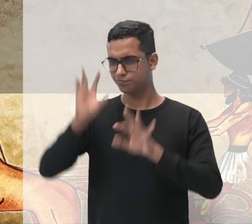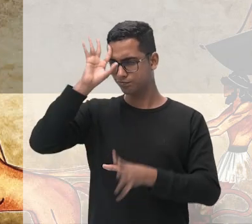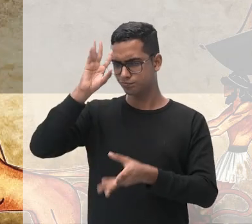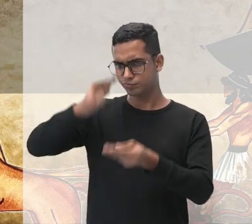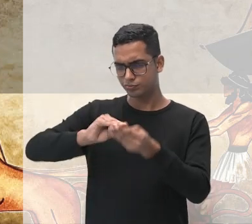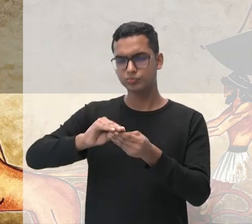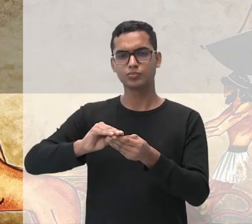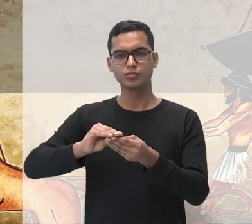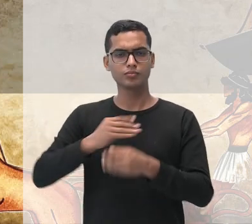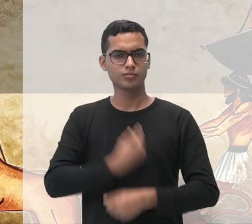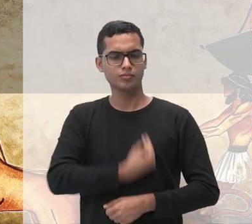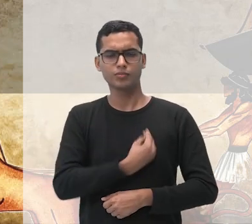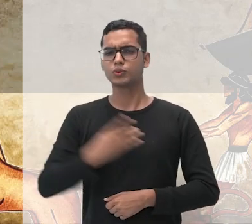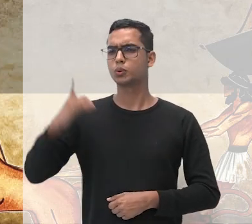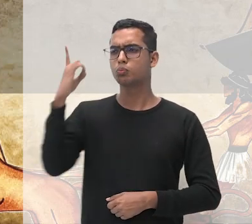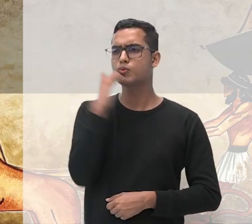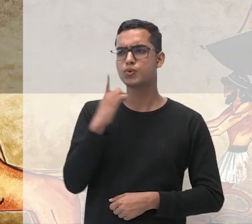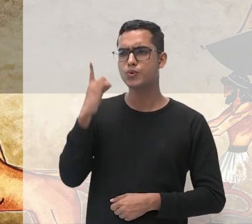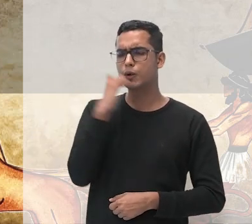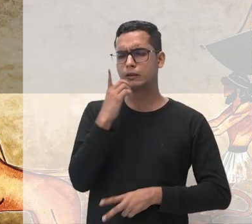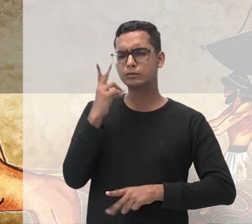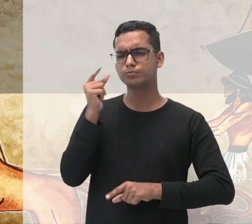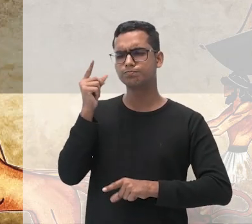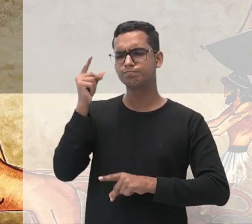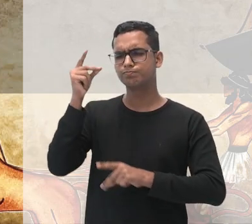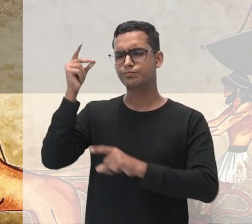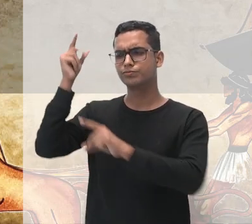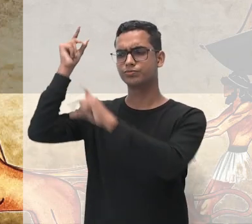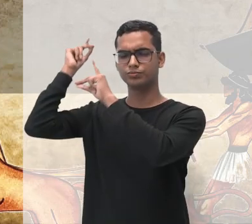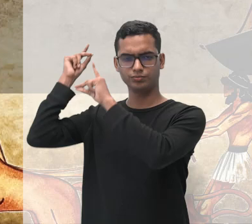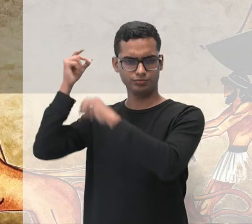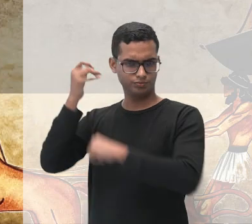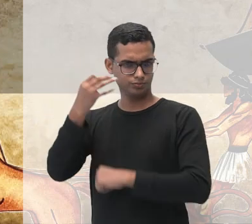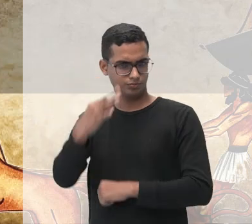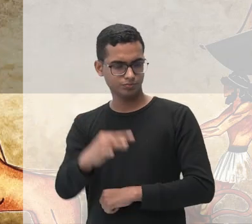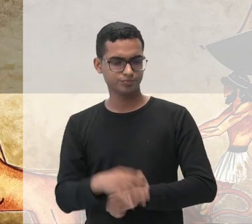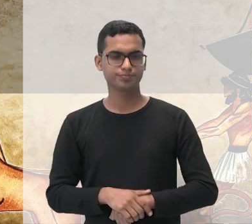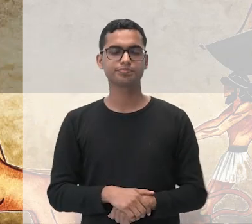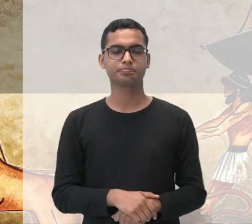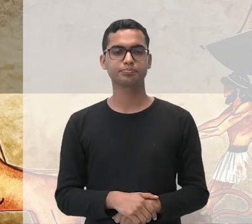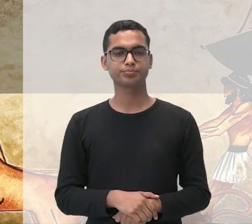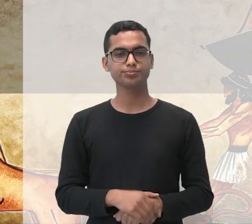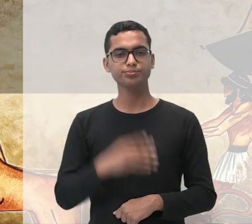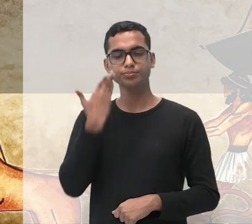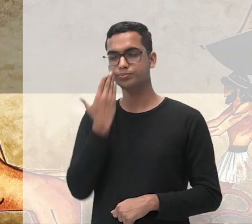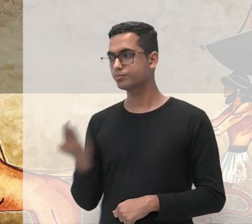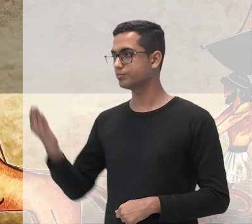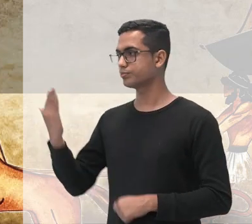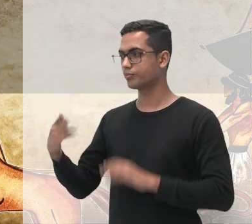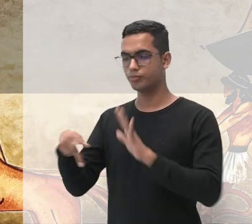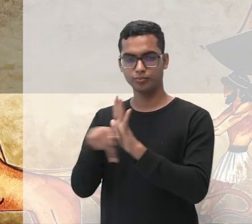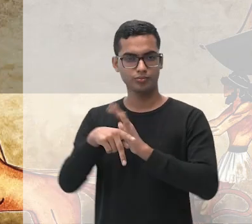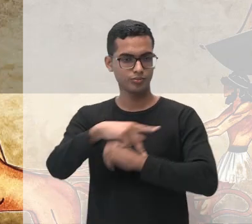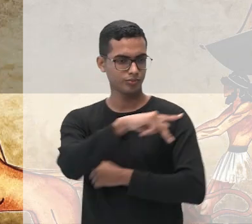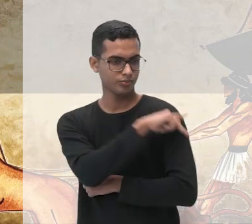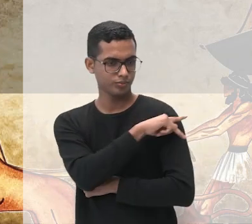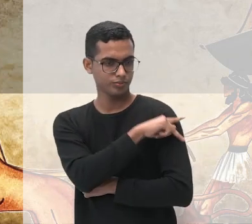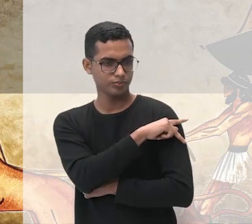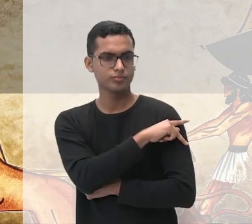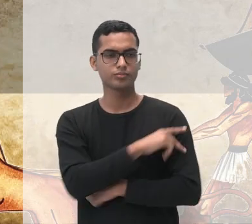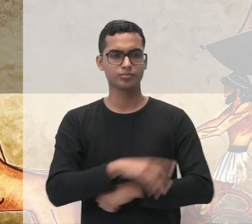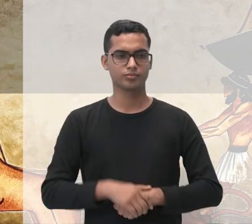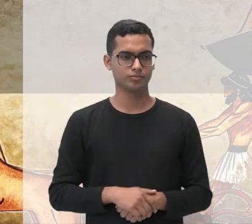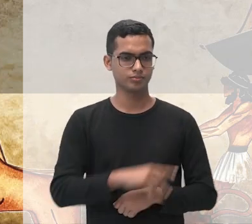faz parte do nosso dia a dia desde os tempos remotos, tá? Então, observem, lá na pré-história,